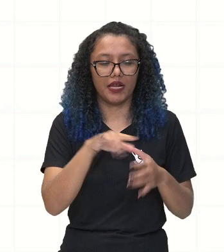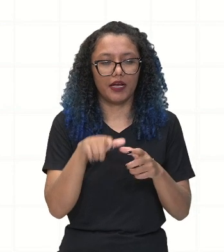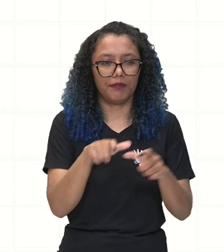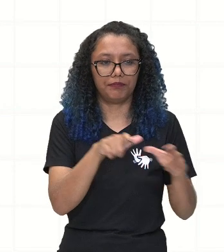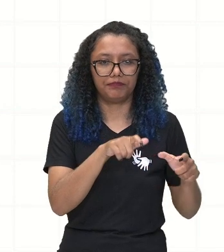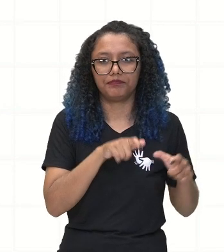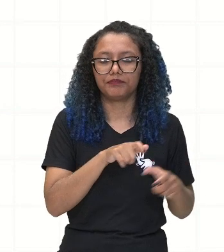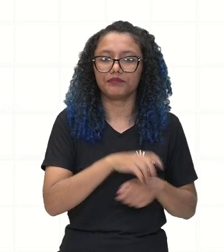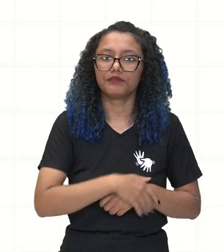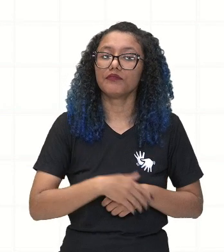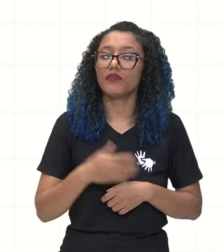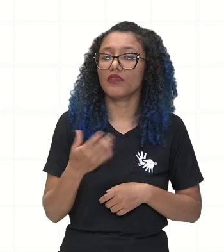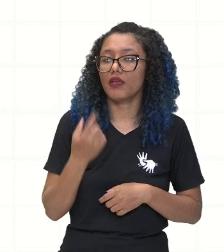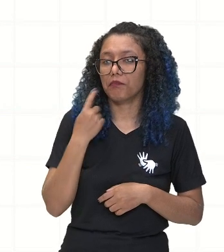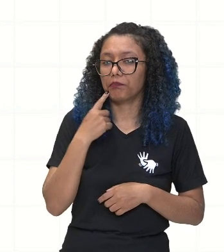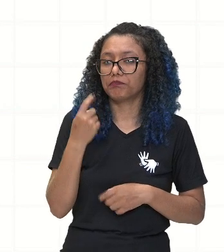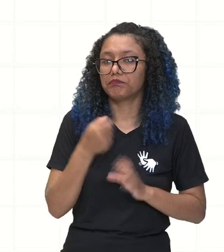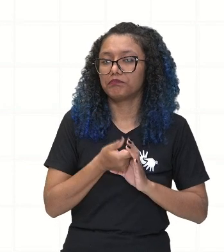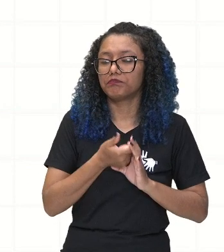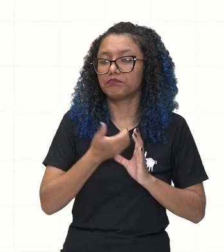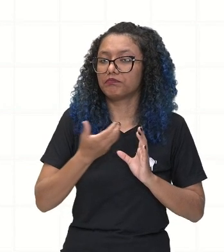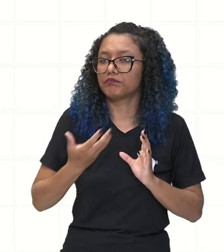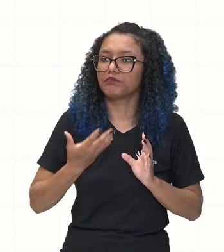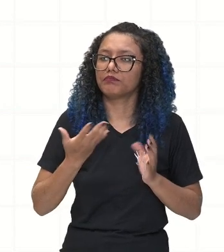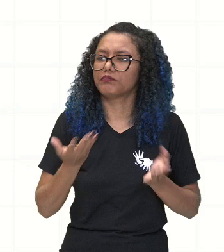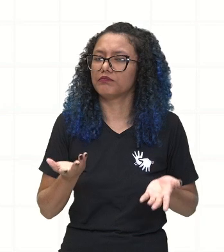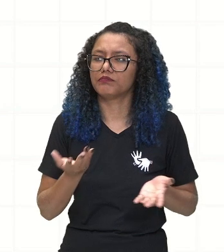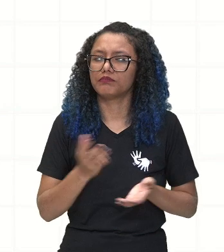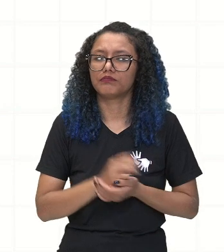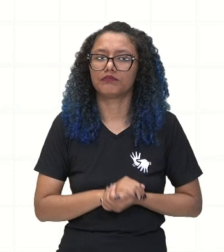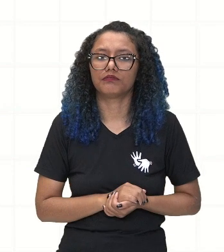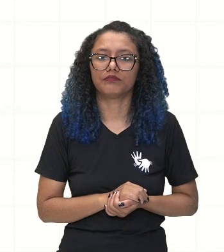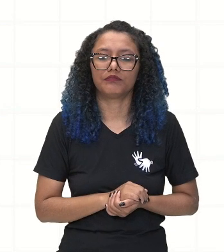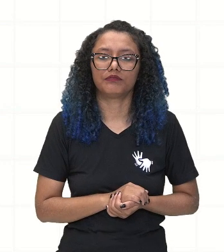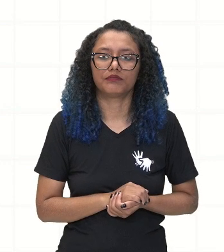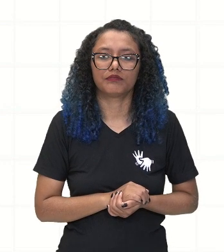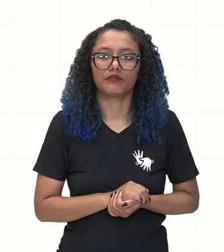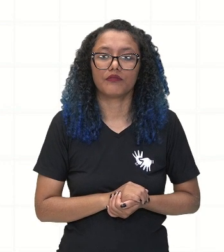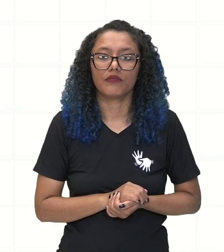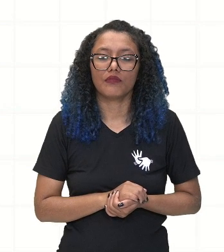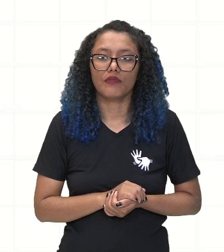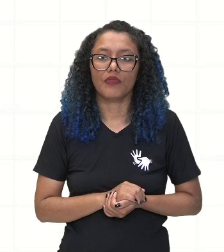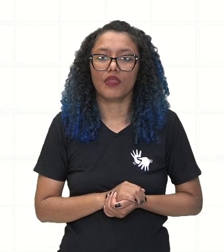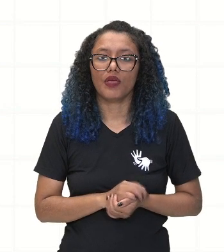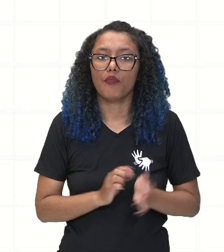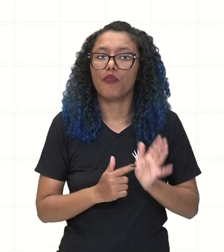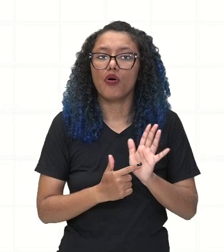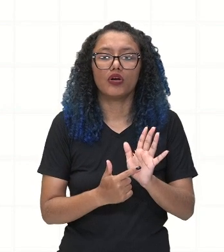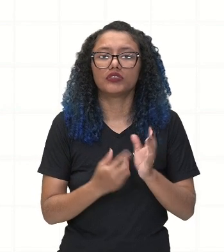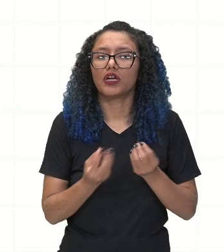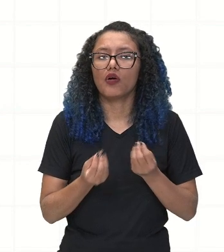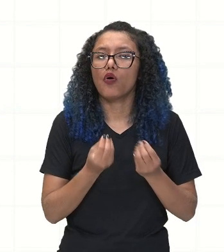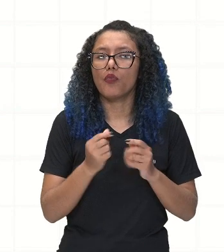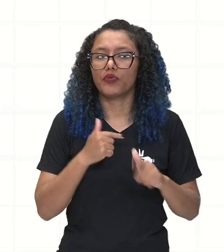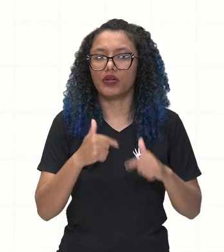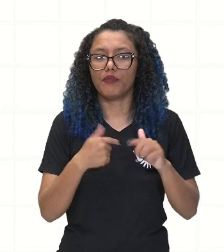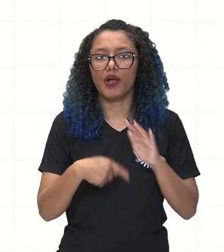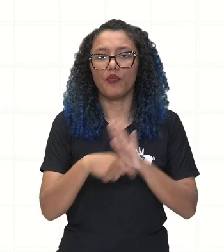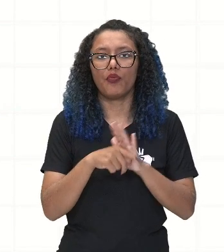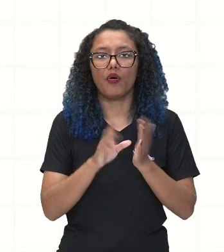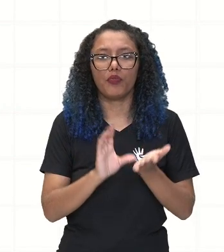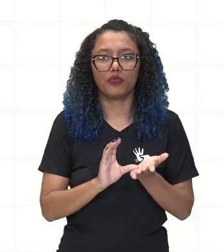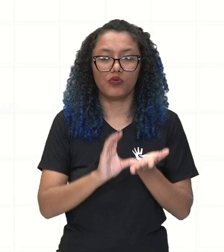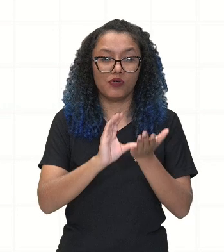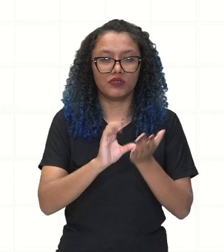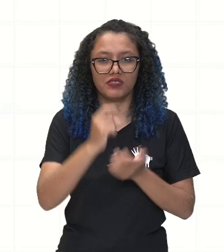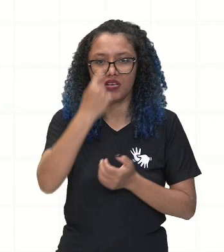características reforçam aí a atuação do Conselho das Índias. Já as casas